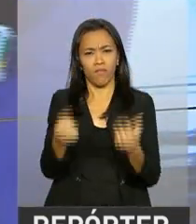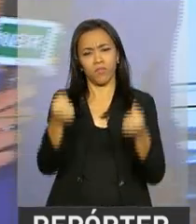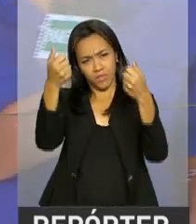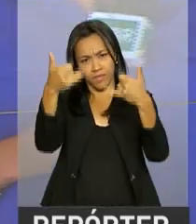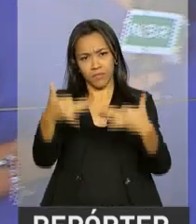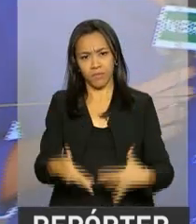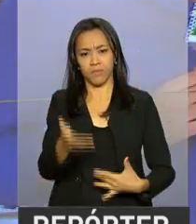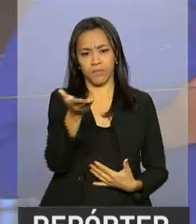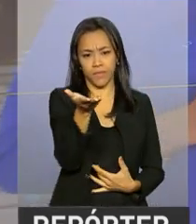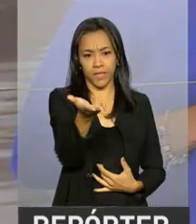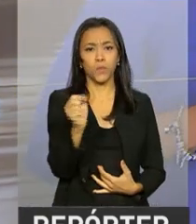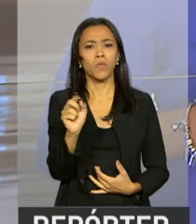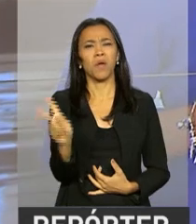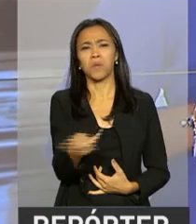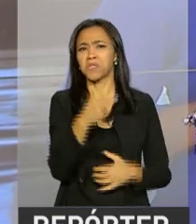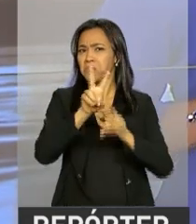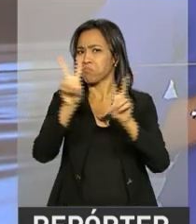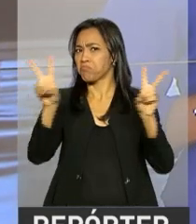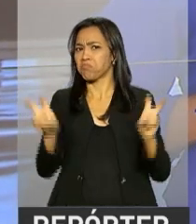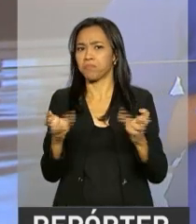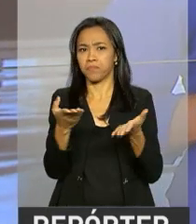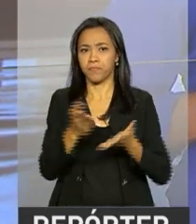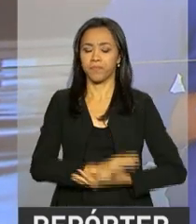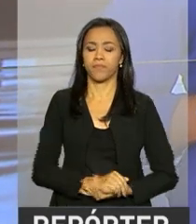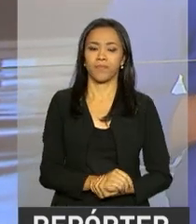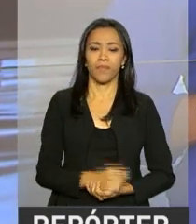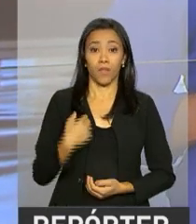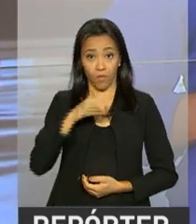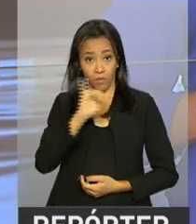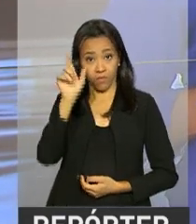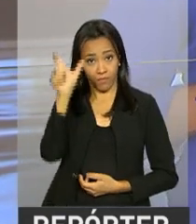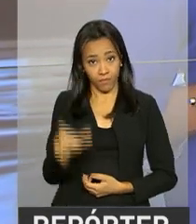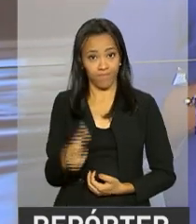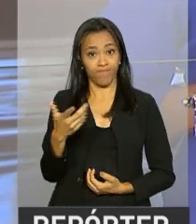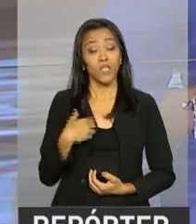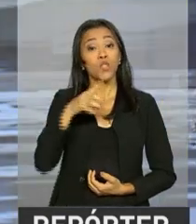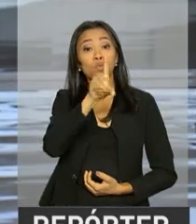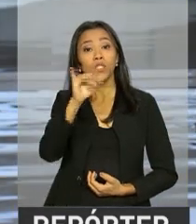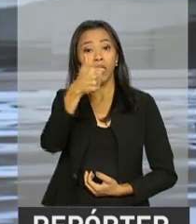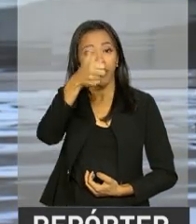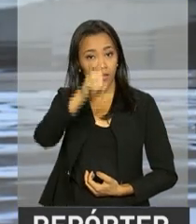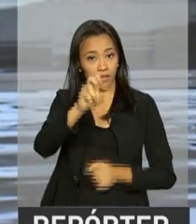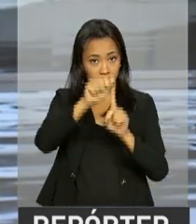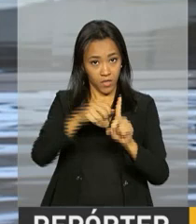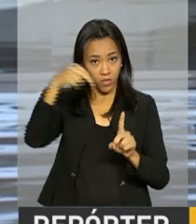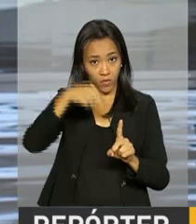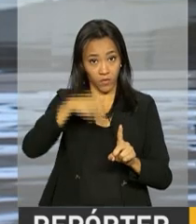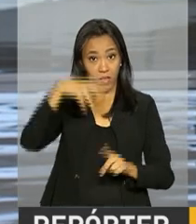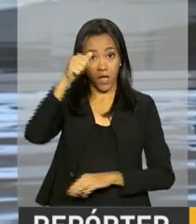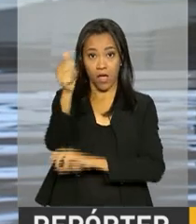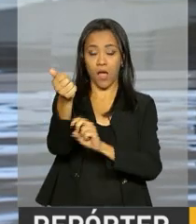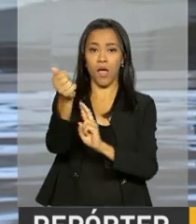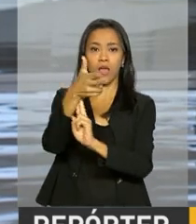Palácio Planalto, que tem as informações para a gente sobre esse assunto. Oi, Thaisa. Olá, Leandro. No dia 15 de novembro, a Embaixada